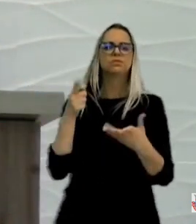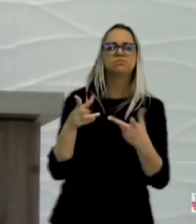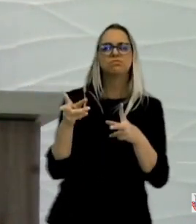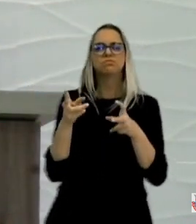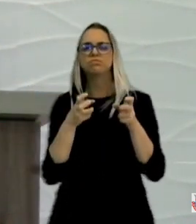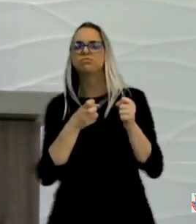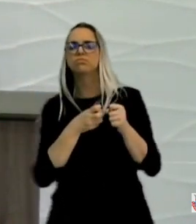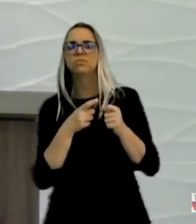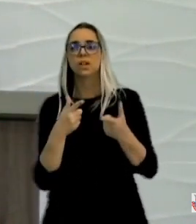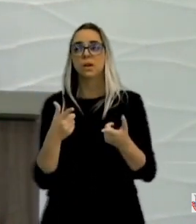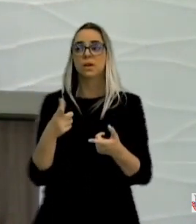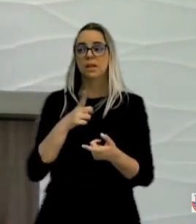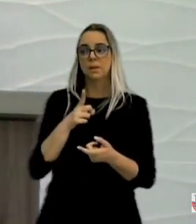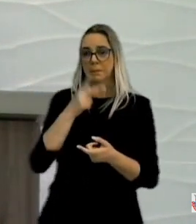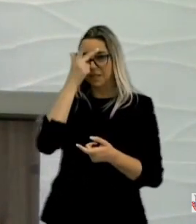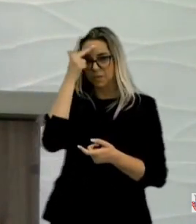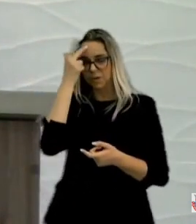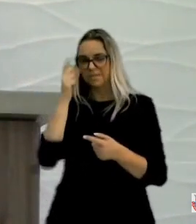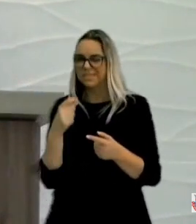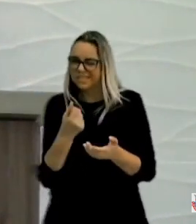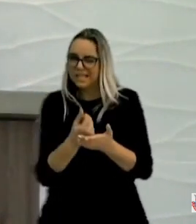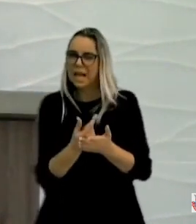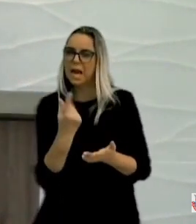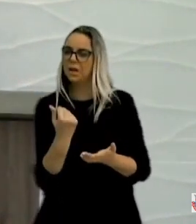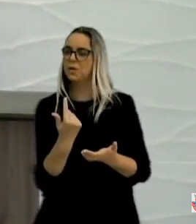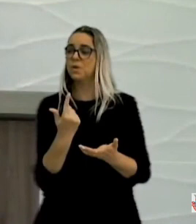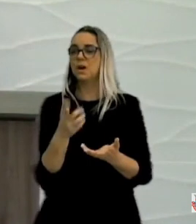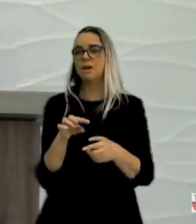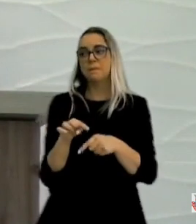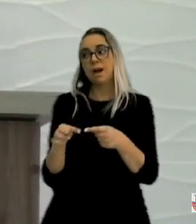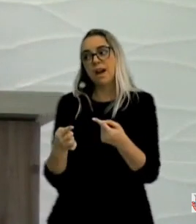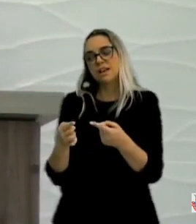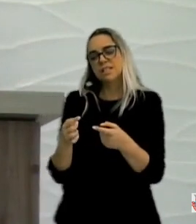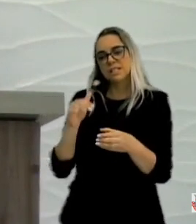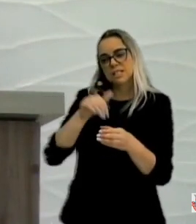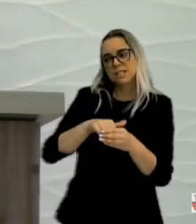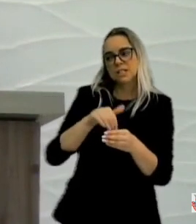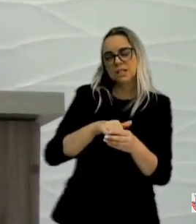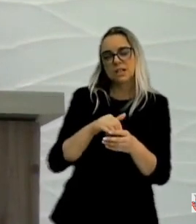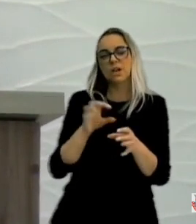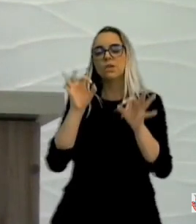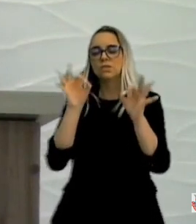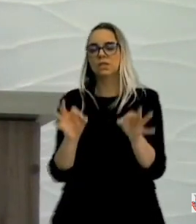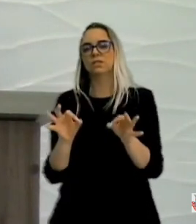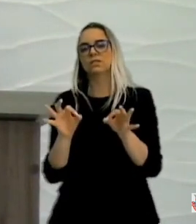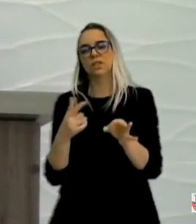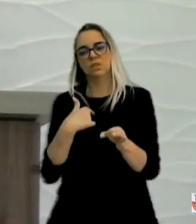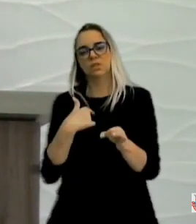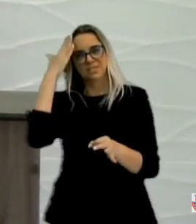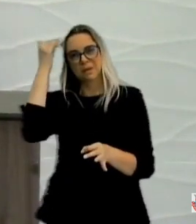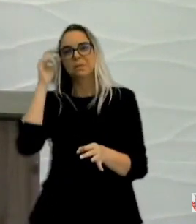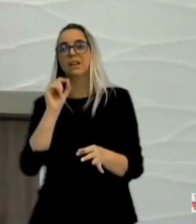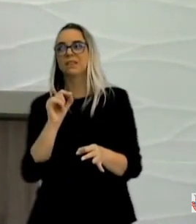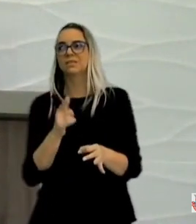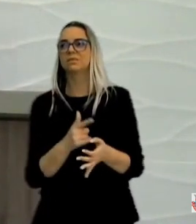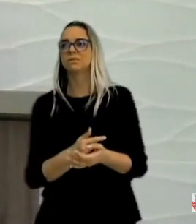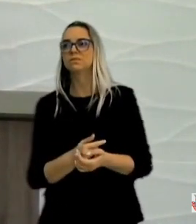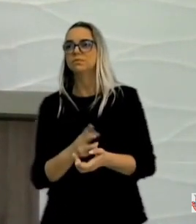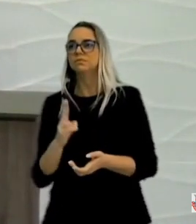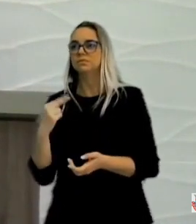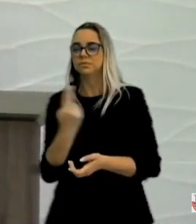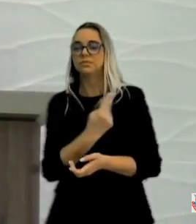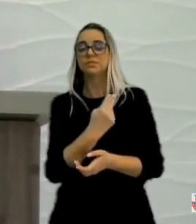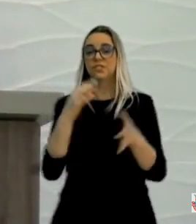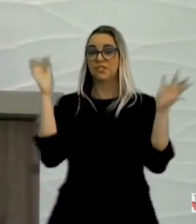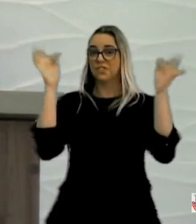aqui oferecendo, eu pego. Mas na hora certa, eu sei em quem vou votar. E isso nos deixa satisfeitos e felizes,